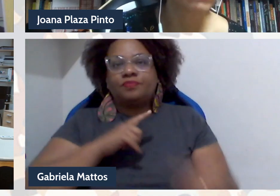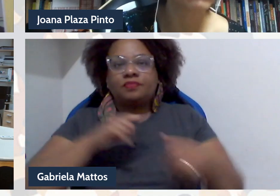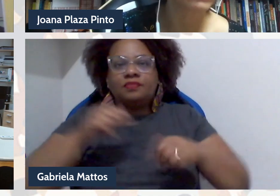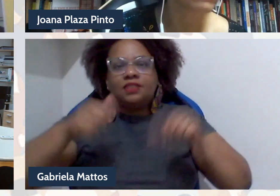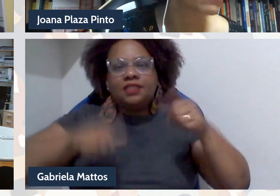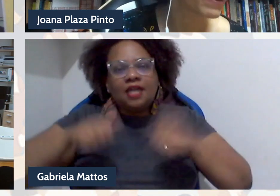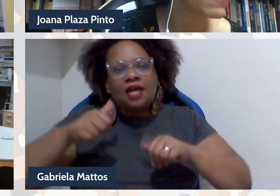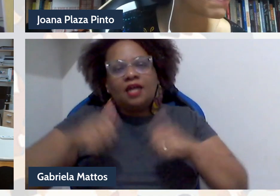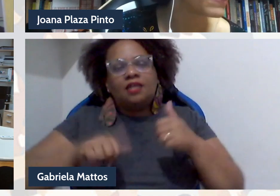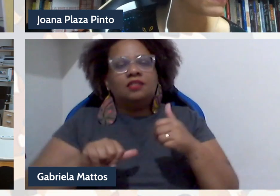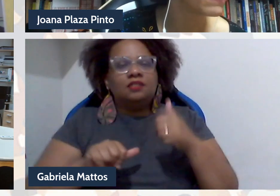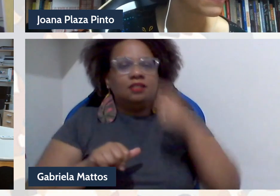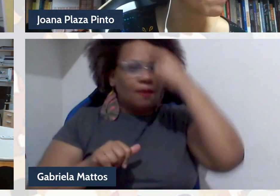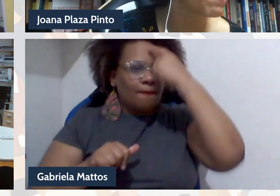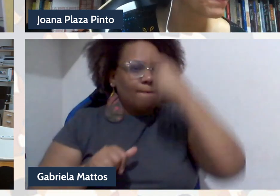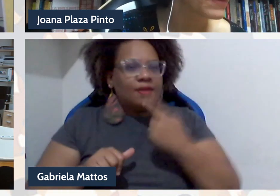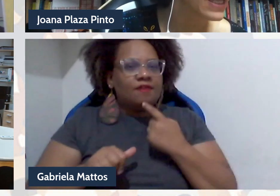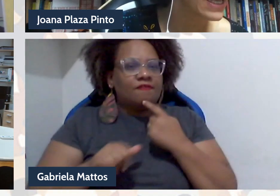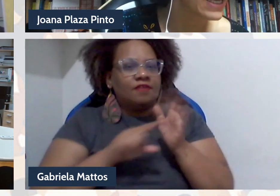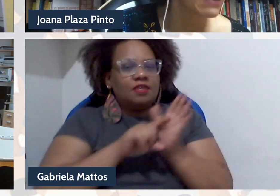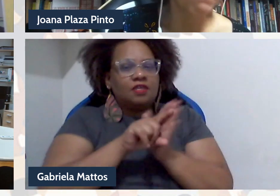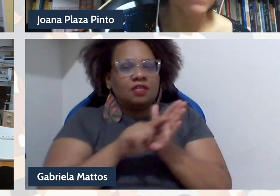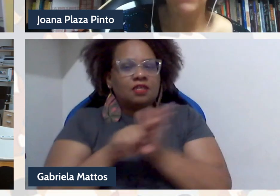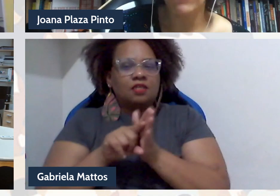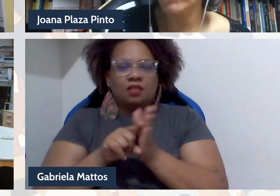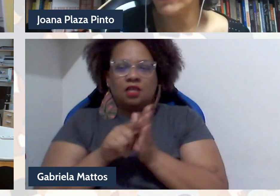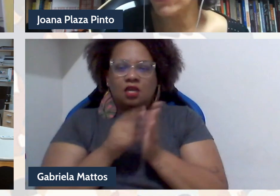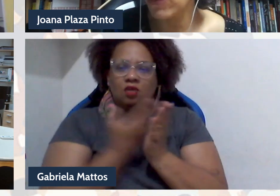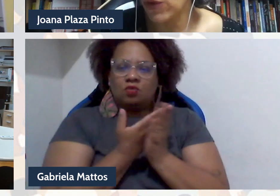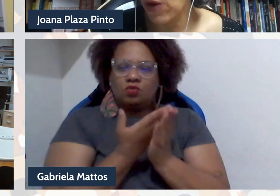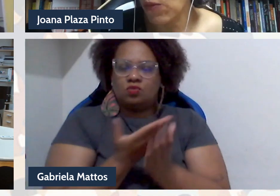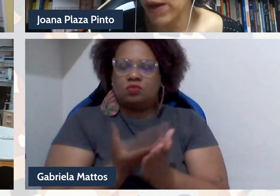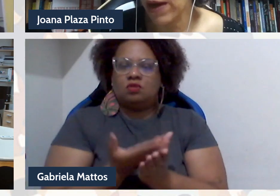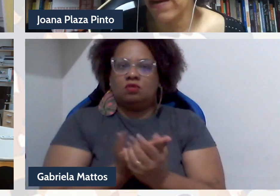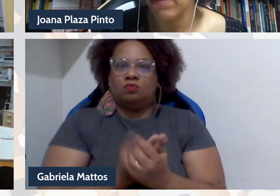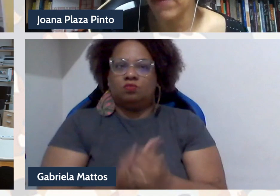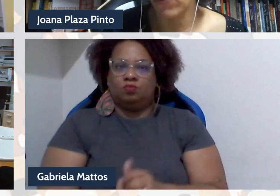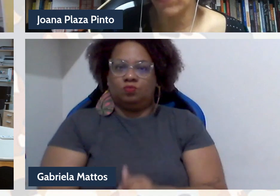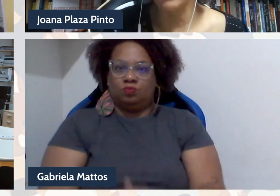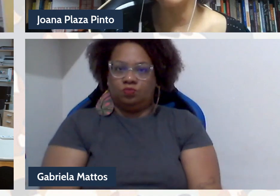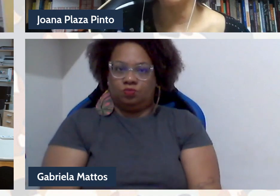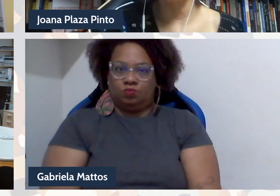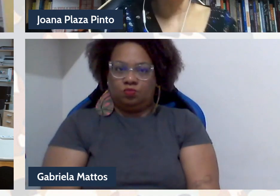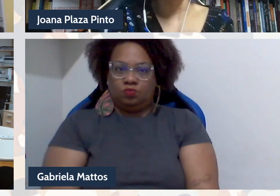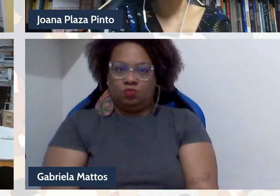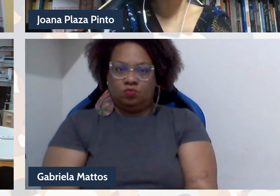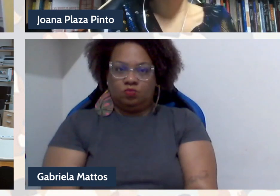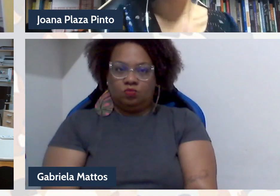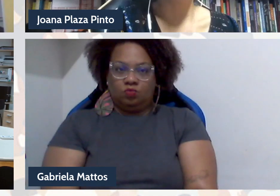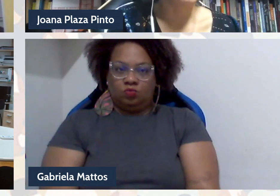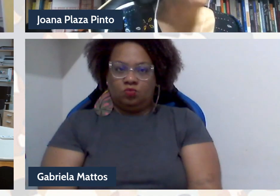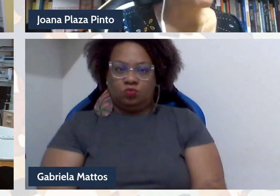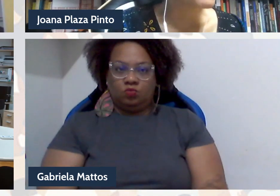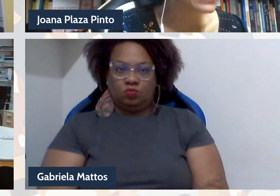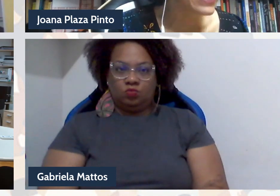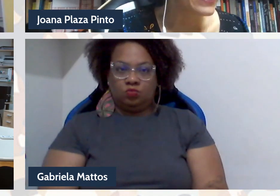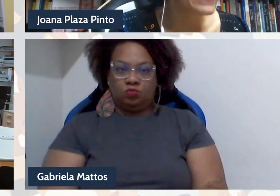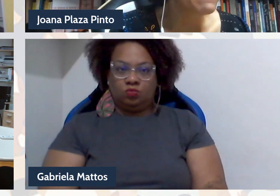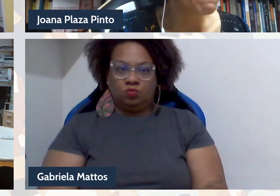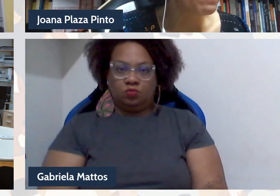gente está estudando dos participantes, né? Mas, por último, só uma coisa que é a seguinte: